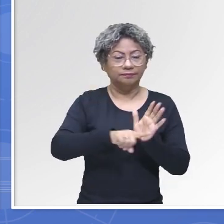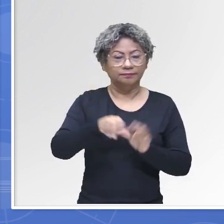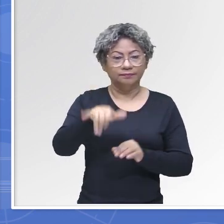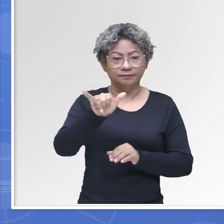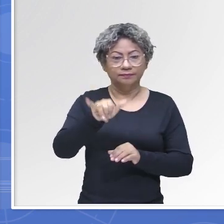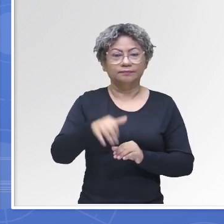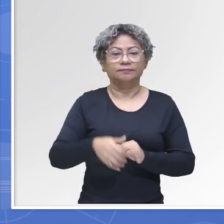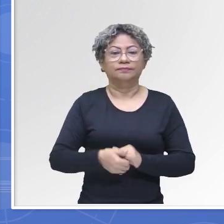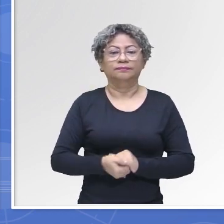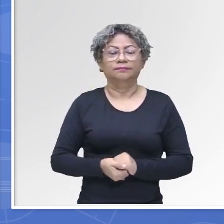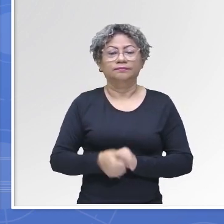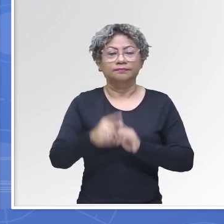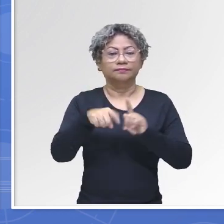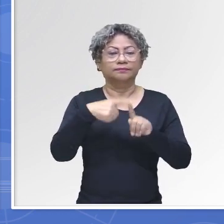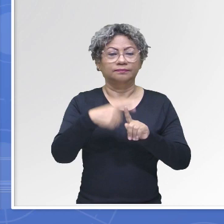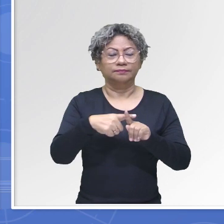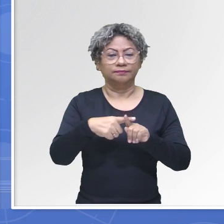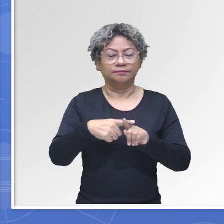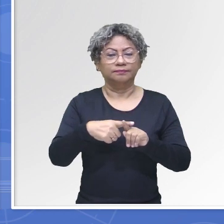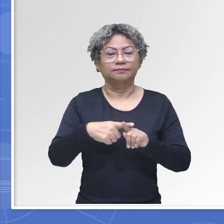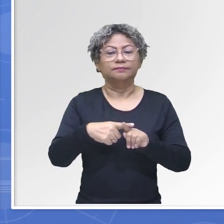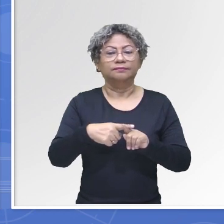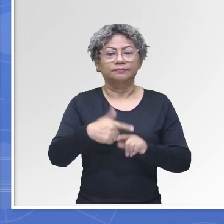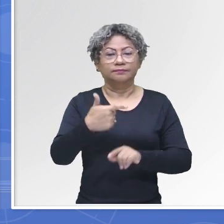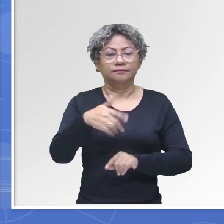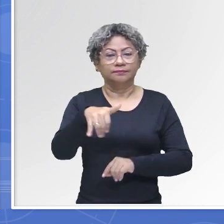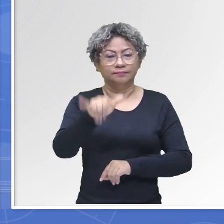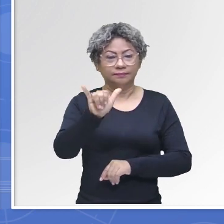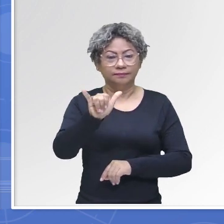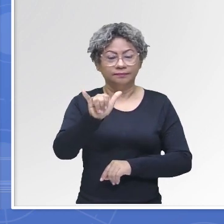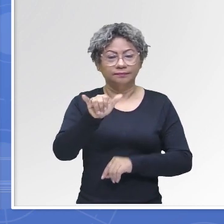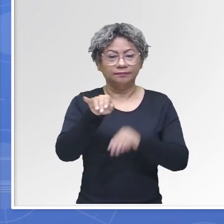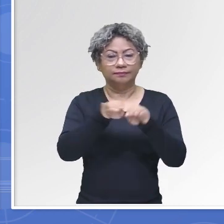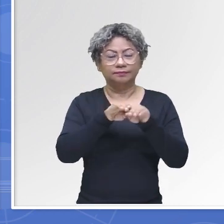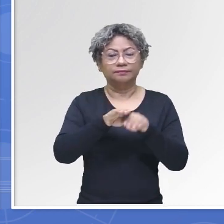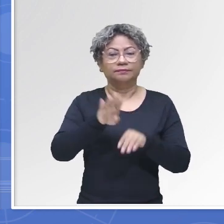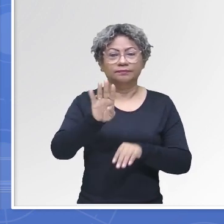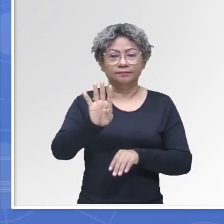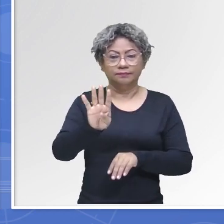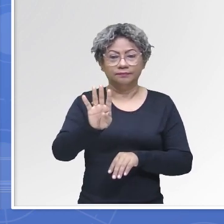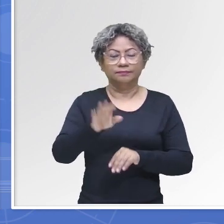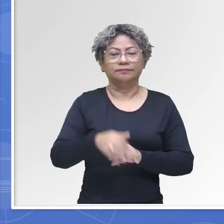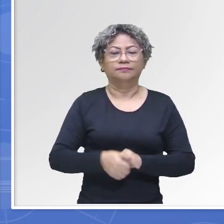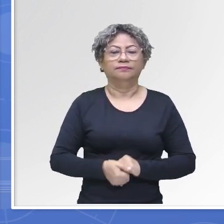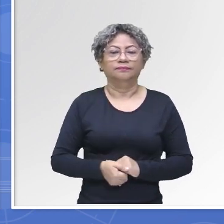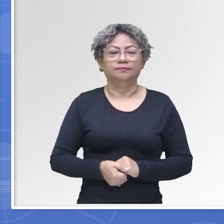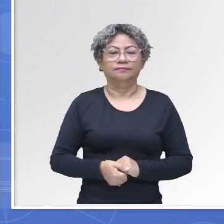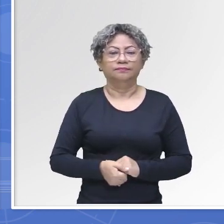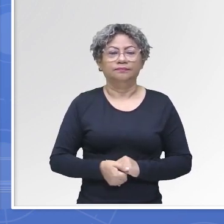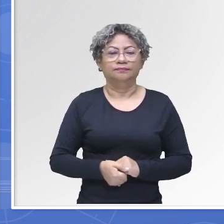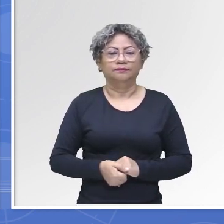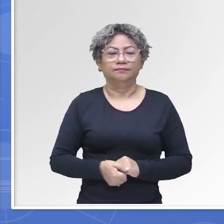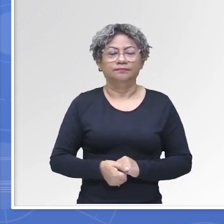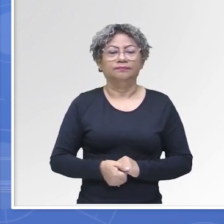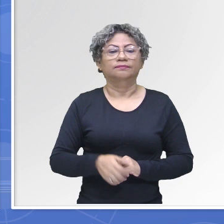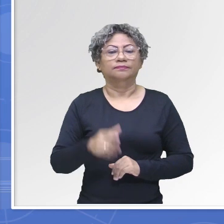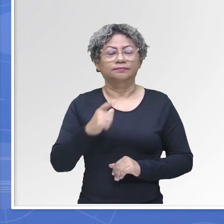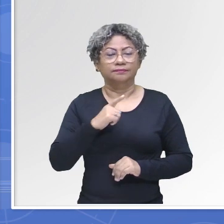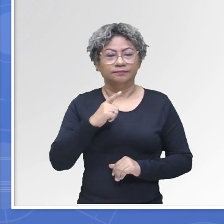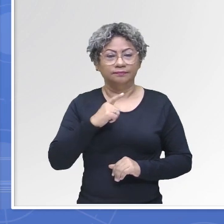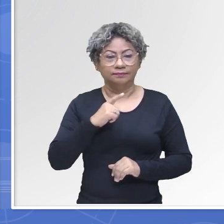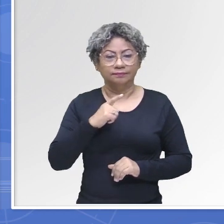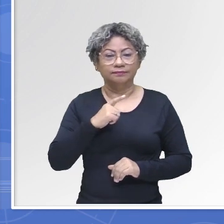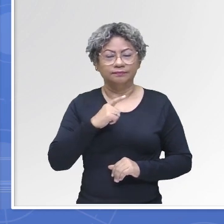esse mais 2y é igual a 4. Pronto, você tem uma equação somente com uma